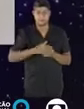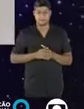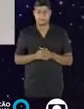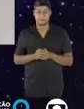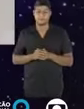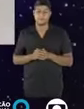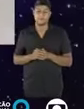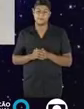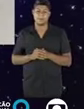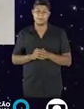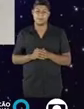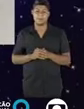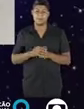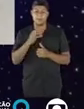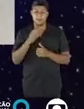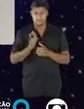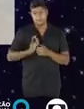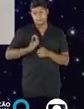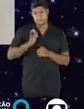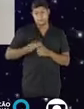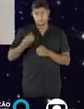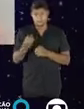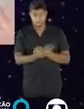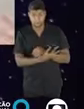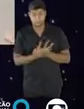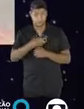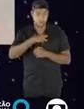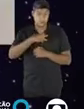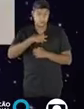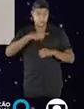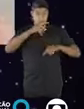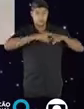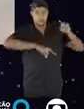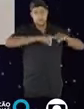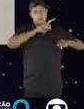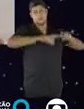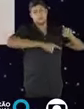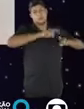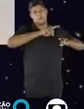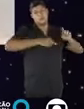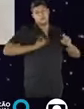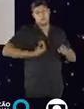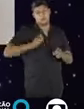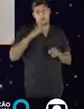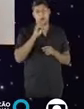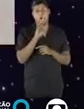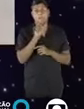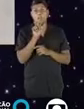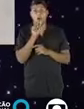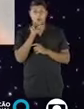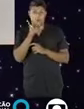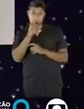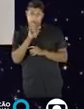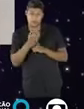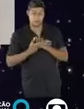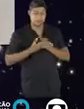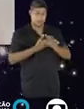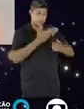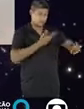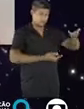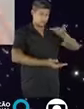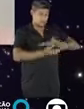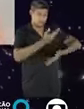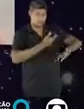lá. Existem novos modelos de produção, né? Como o Marcos comentou, a orgânica, a agricultura regenerativa, a